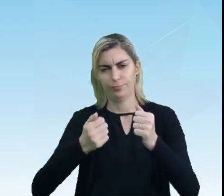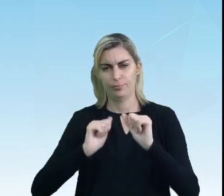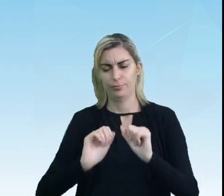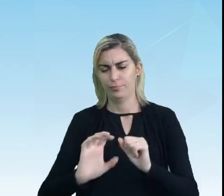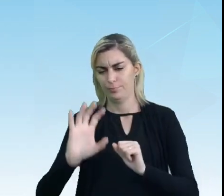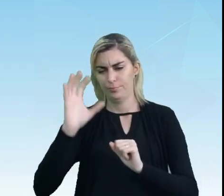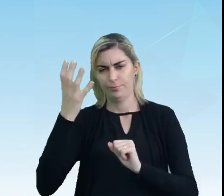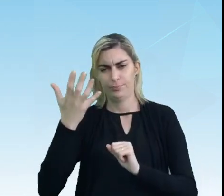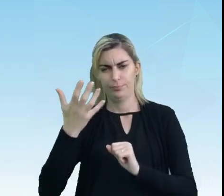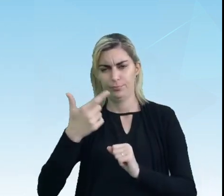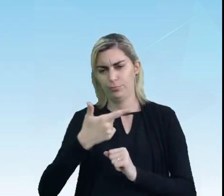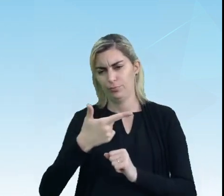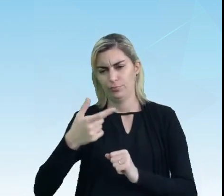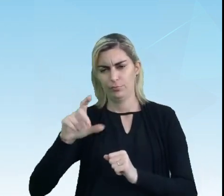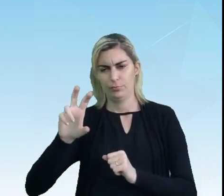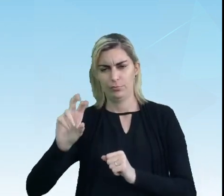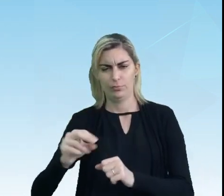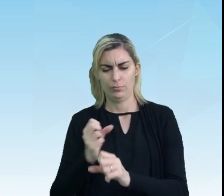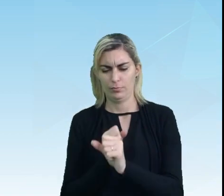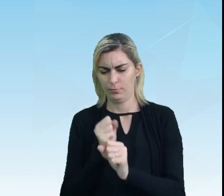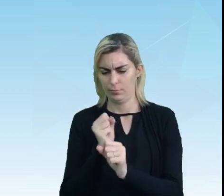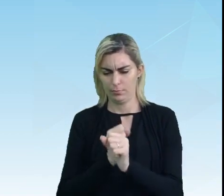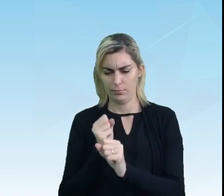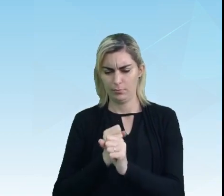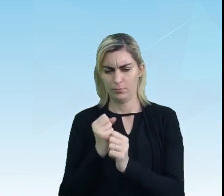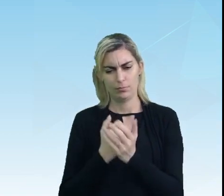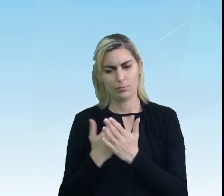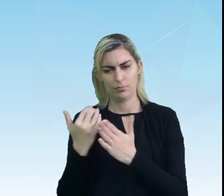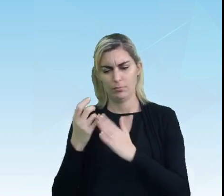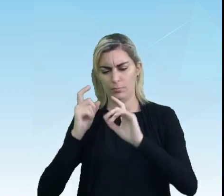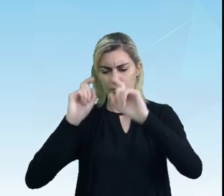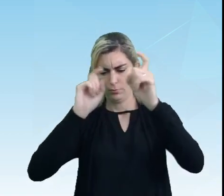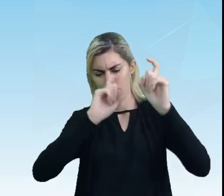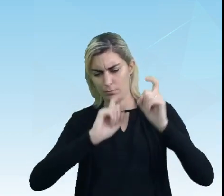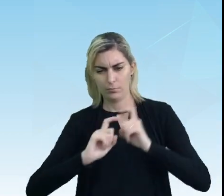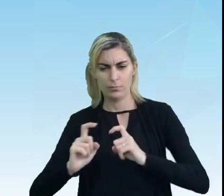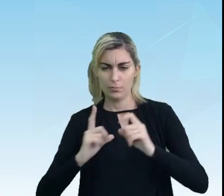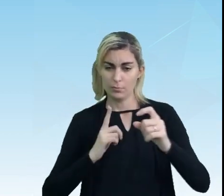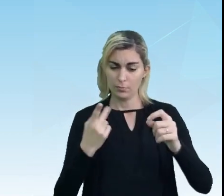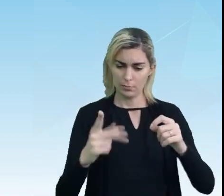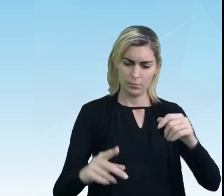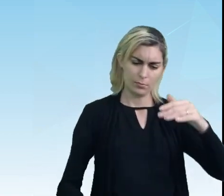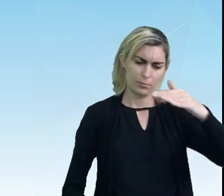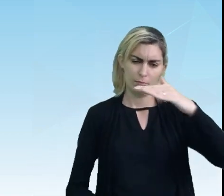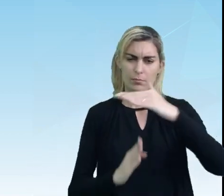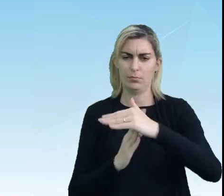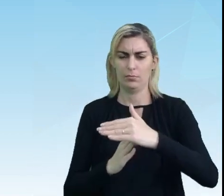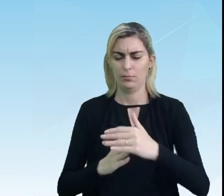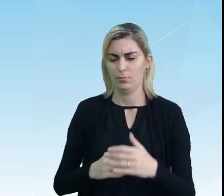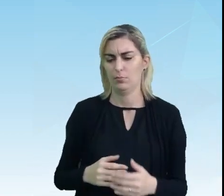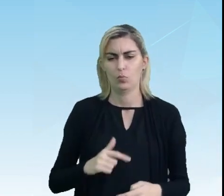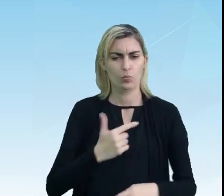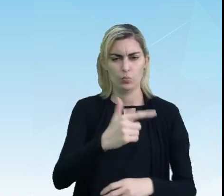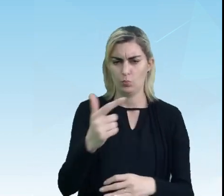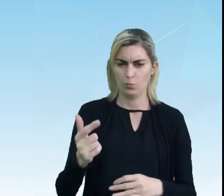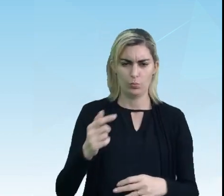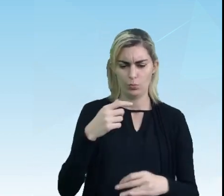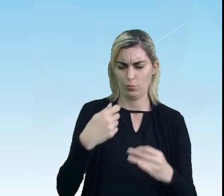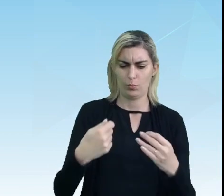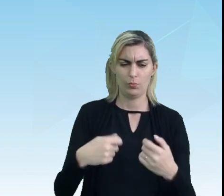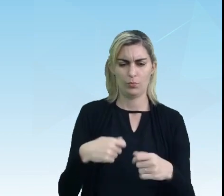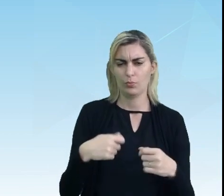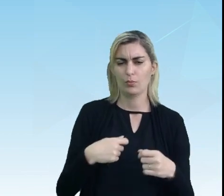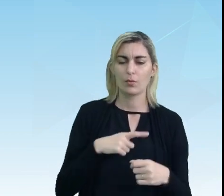nossos 250 anos são bastante discutidos. Por quê? Porque os seus limites exatos ainda não são muito